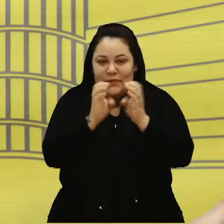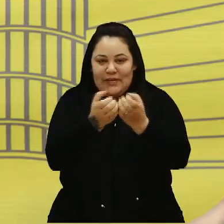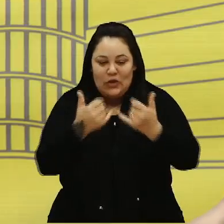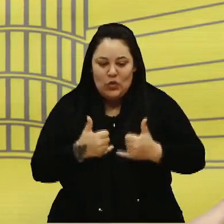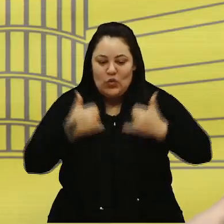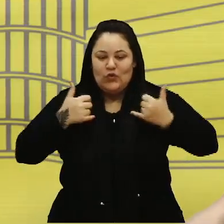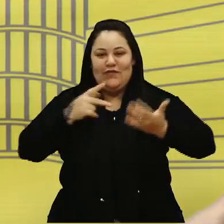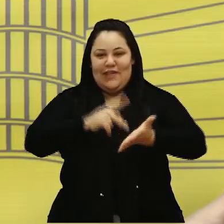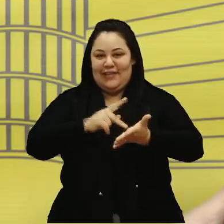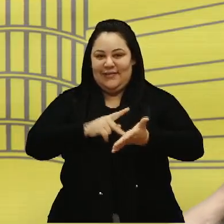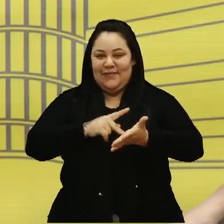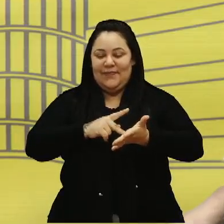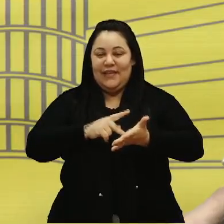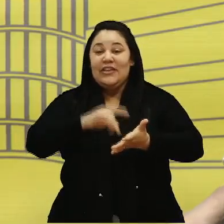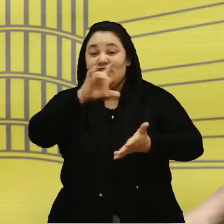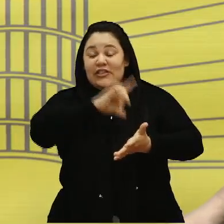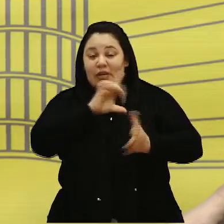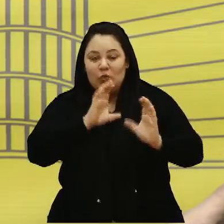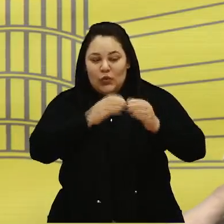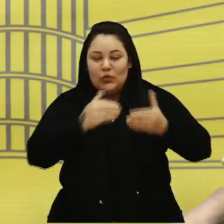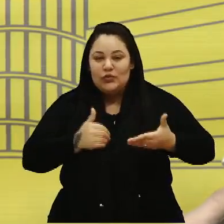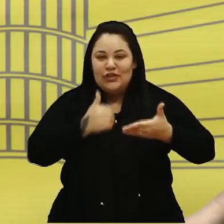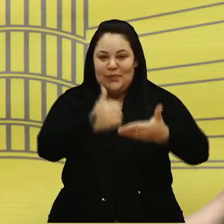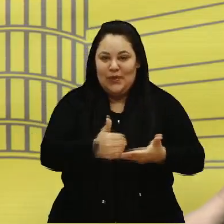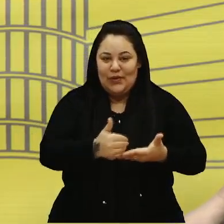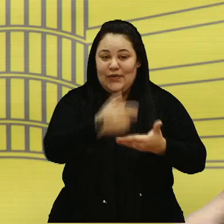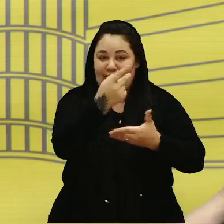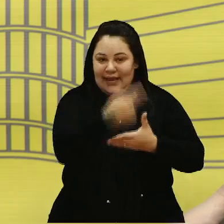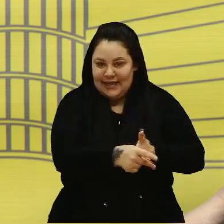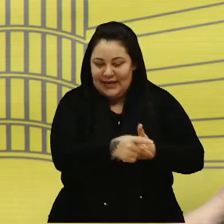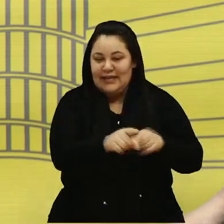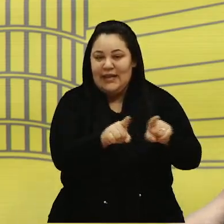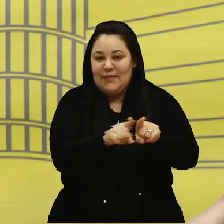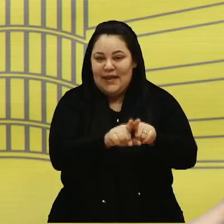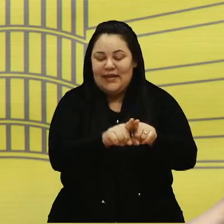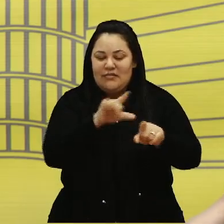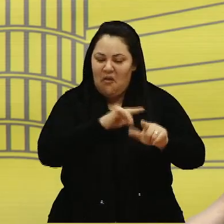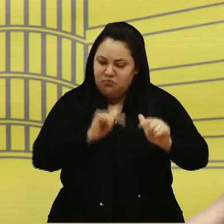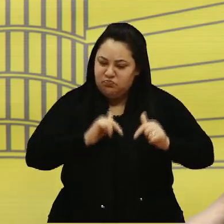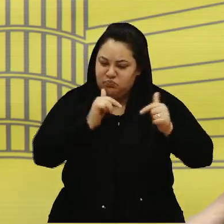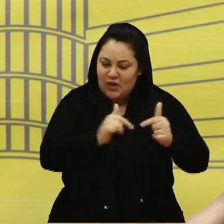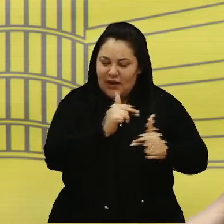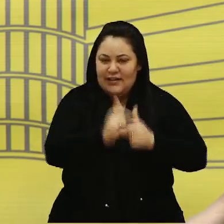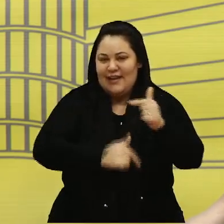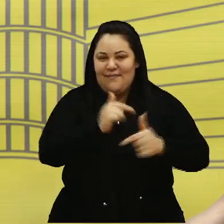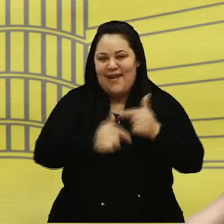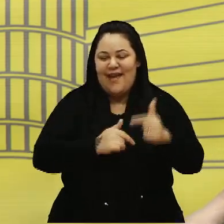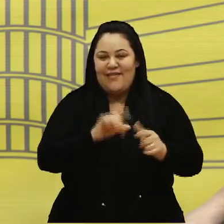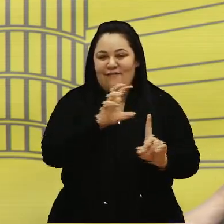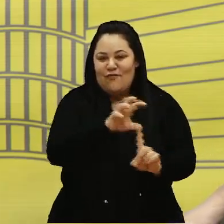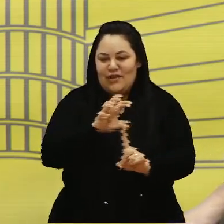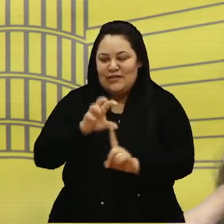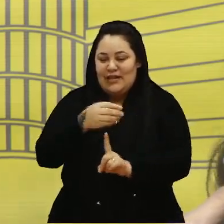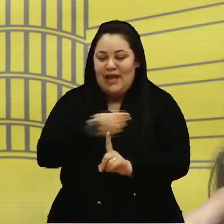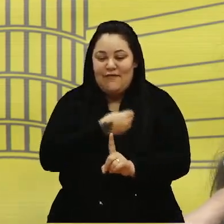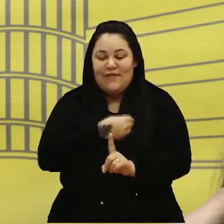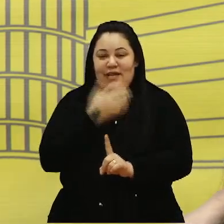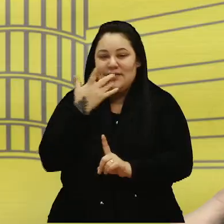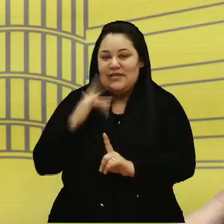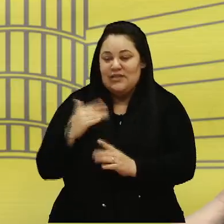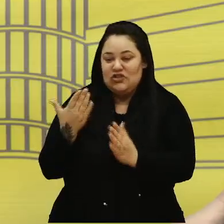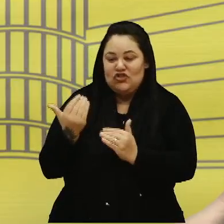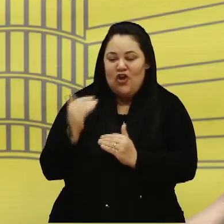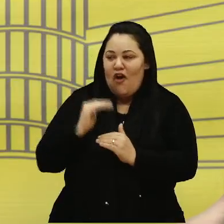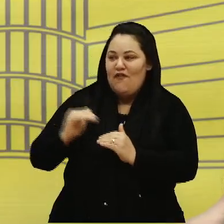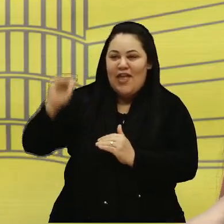orgulho mesmo de ter uma frente parlamentar desta casa tão ativa, tão atuante e fazendo a diferença na vida dessas crianças, adolescentes,